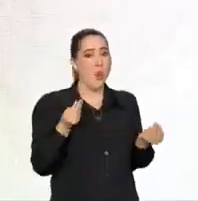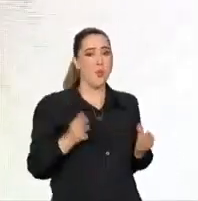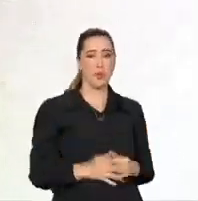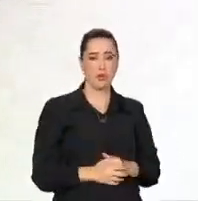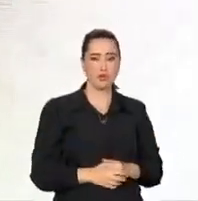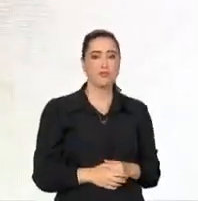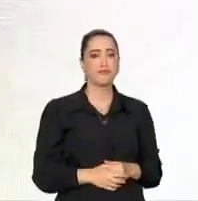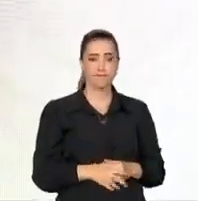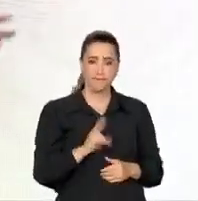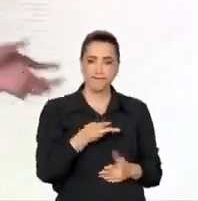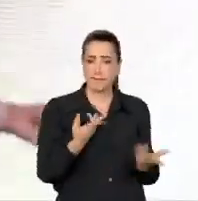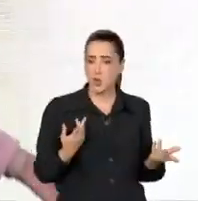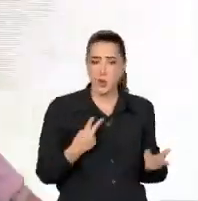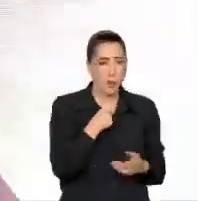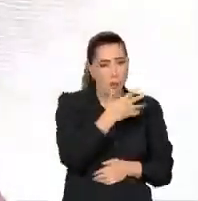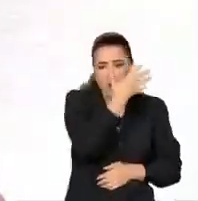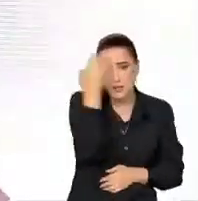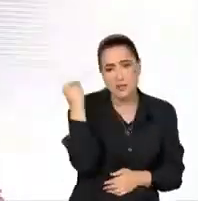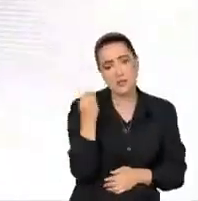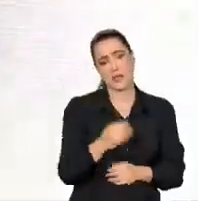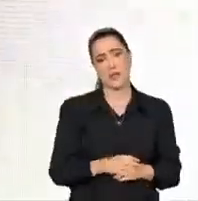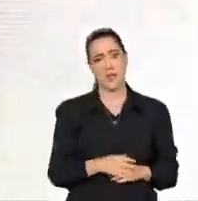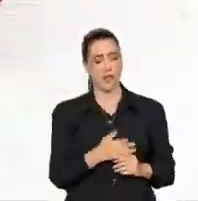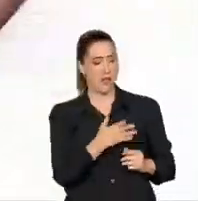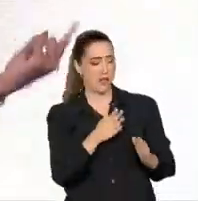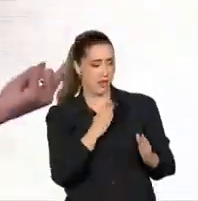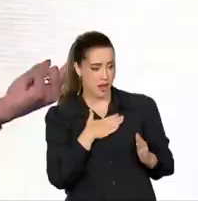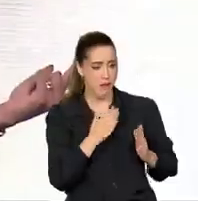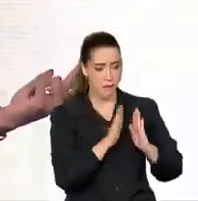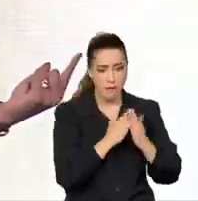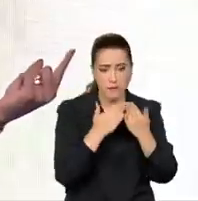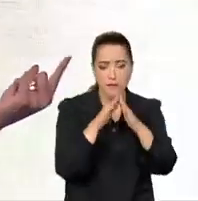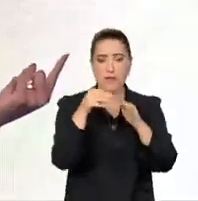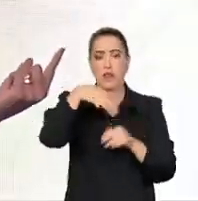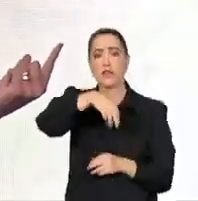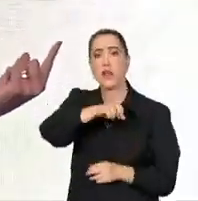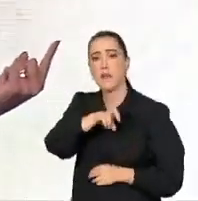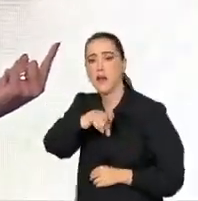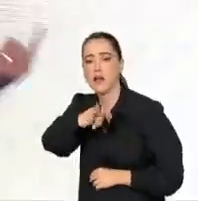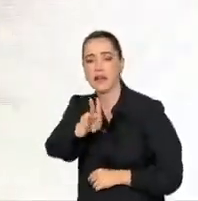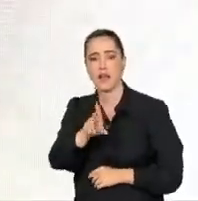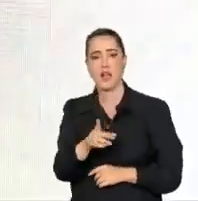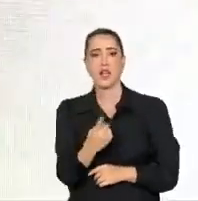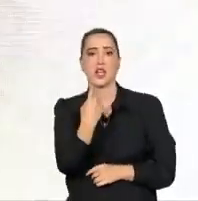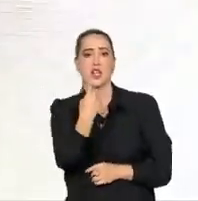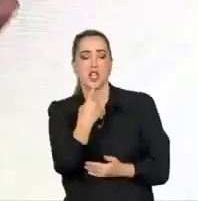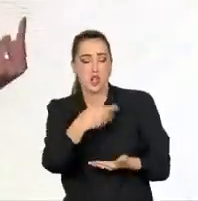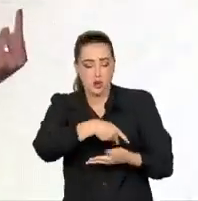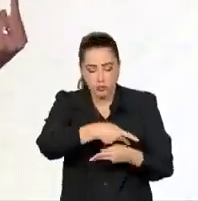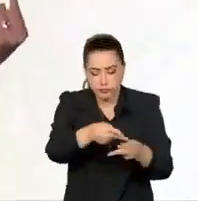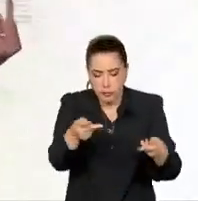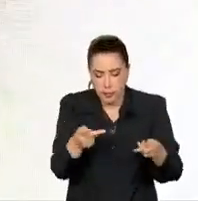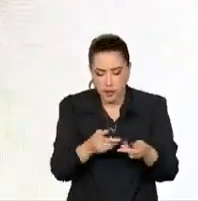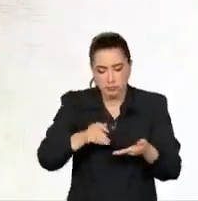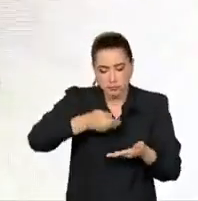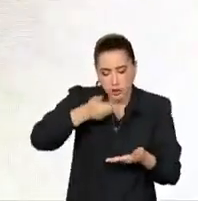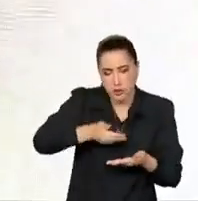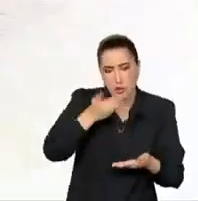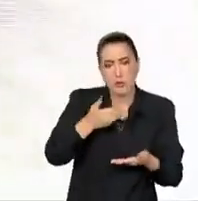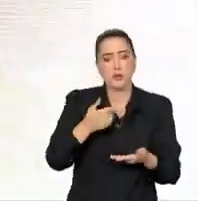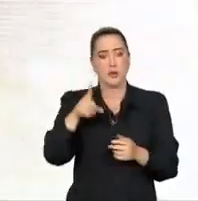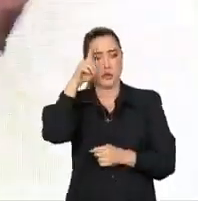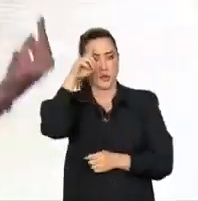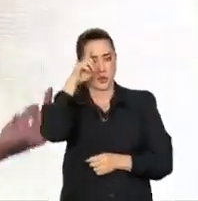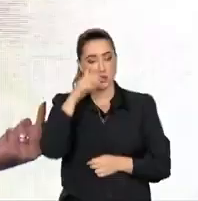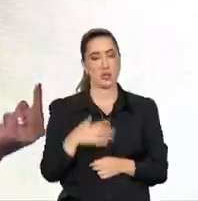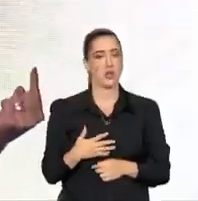ministra e esquecer que eu vim da favela da Maré, que a gente dividia um prato de comida por dia. Eu não posso esquecer que eu estava grávida